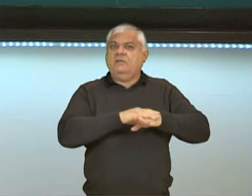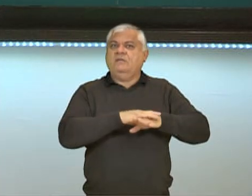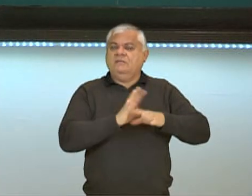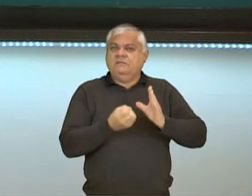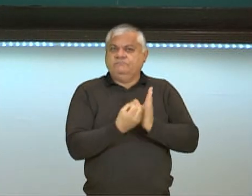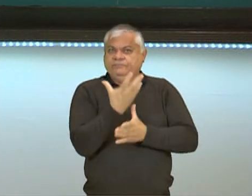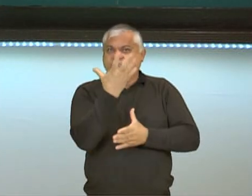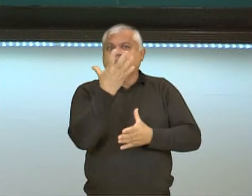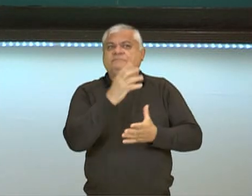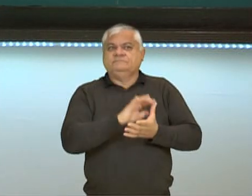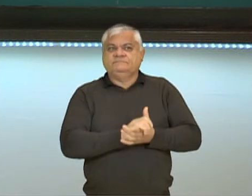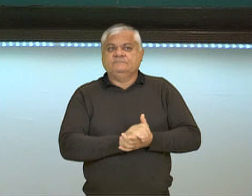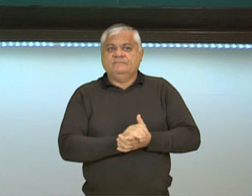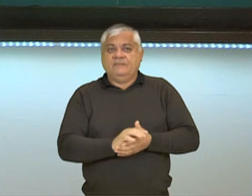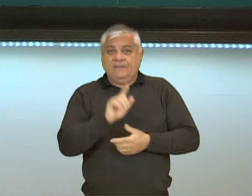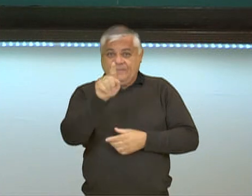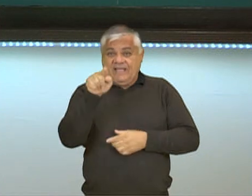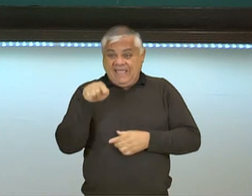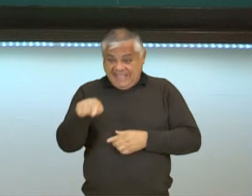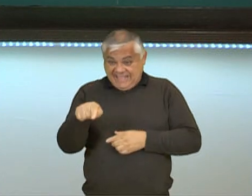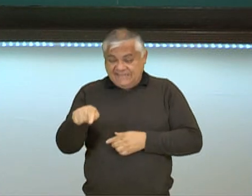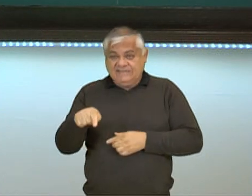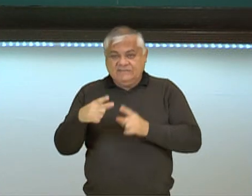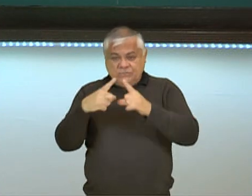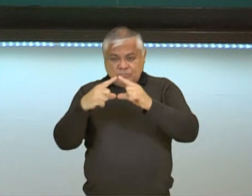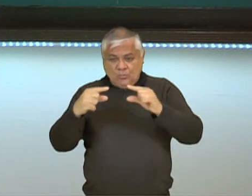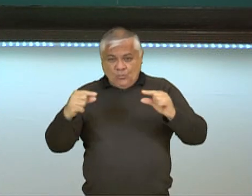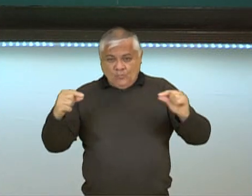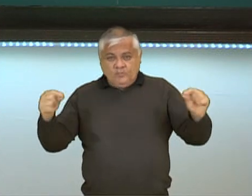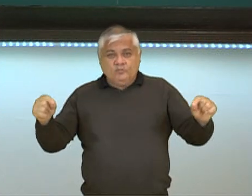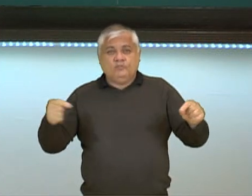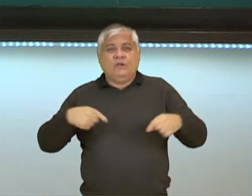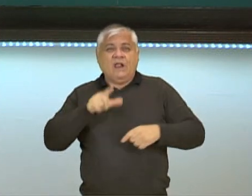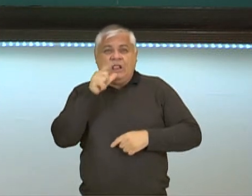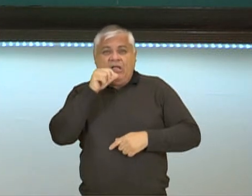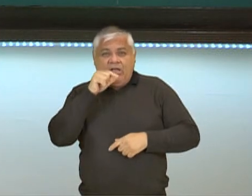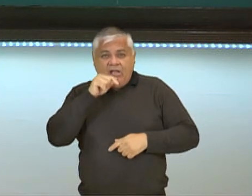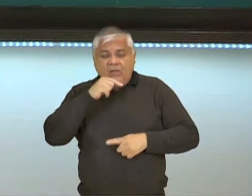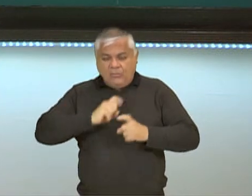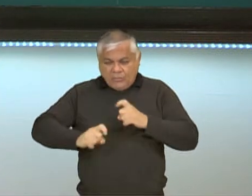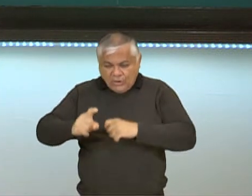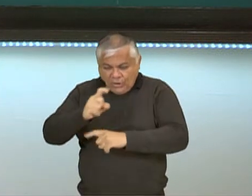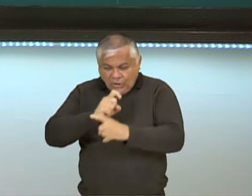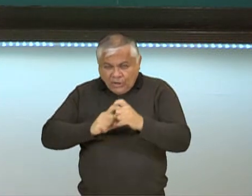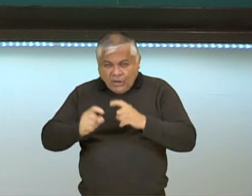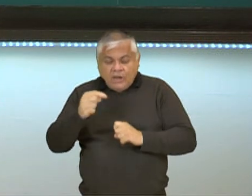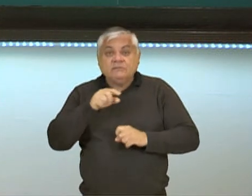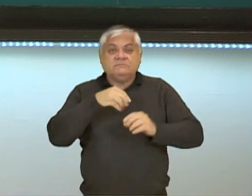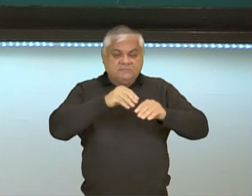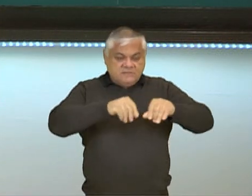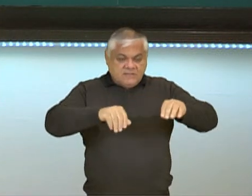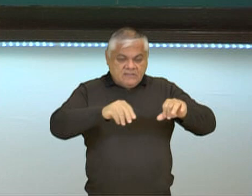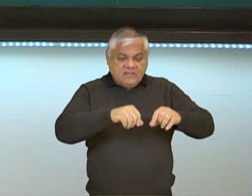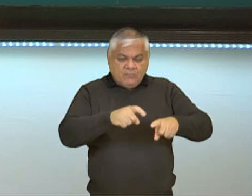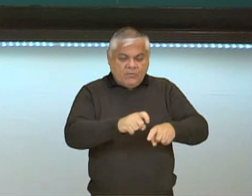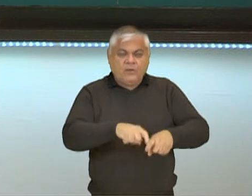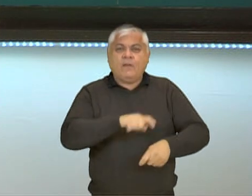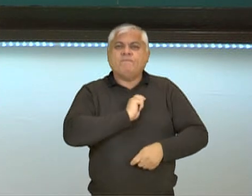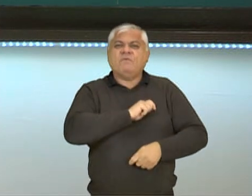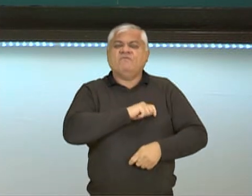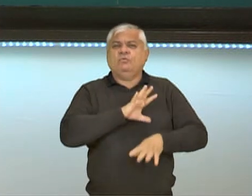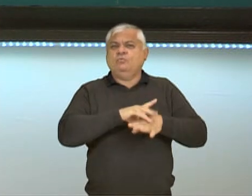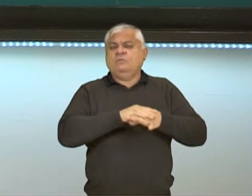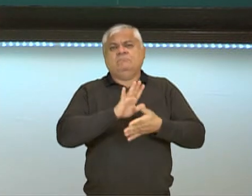Mas esses aqui, pessoal, que são de vida livre, encontrados na água ou na terra, esses não provocam doenças.